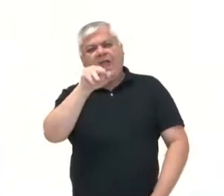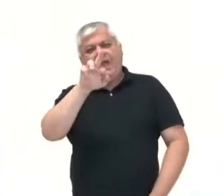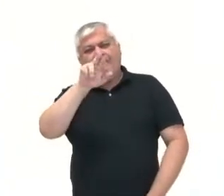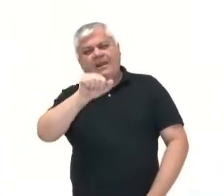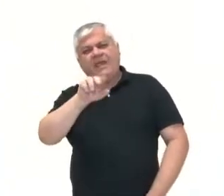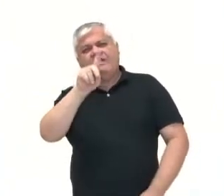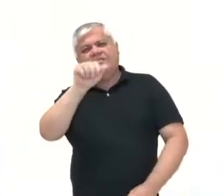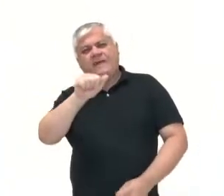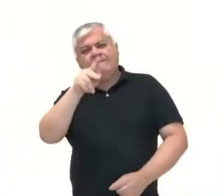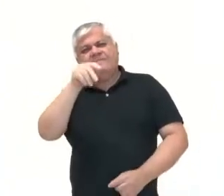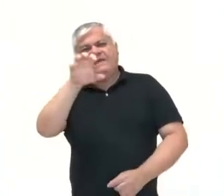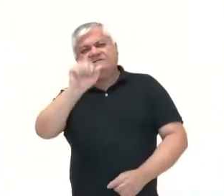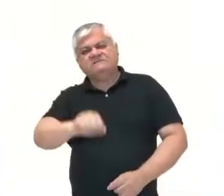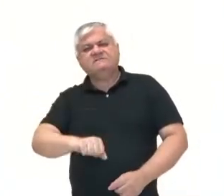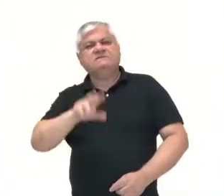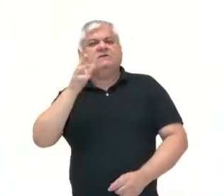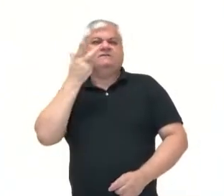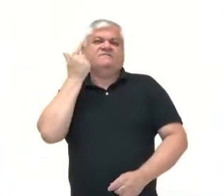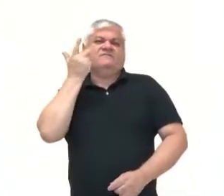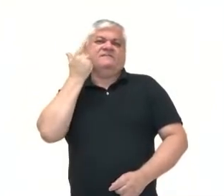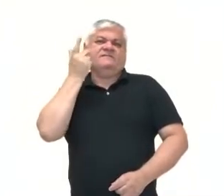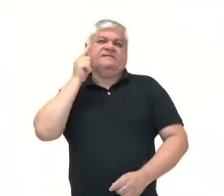peste, sou do Ceará.